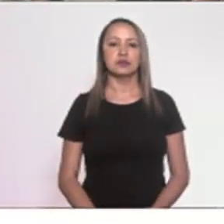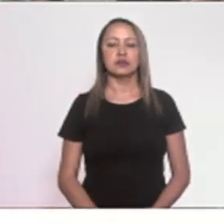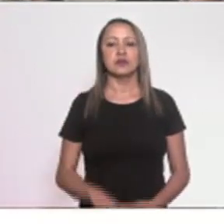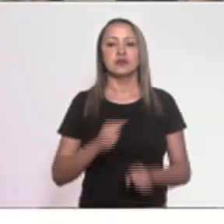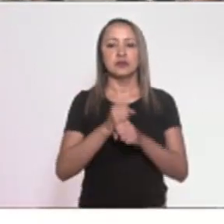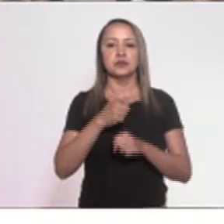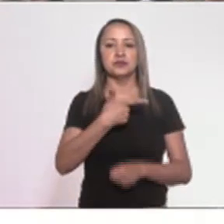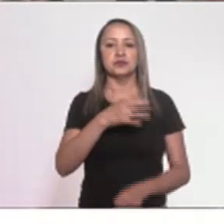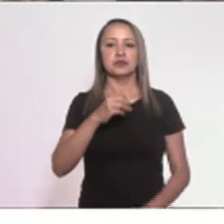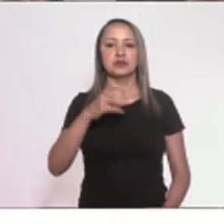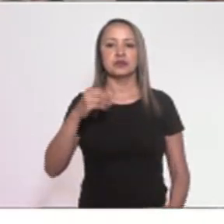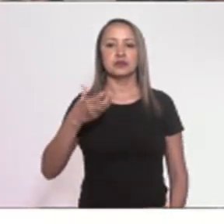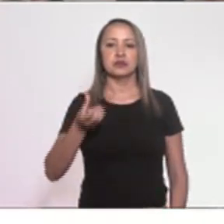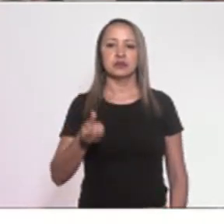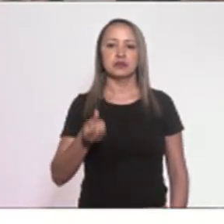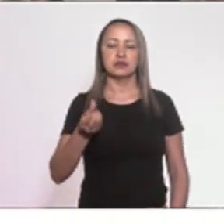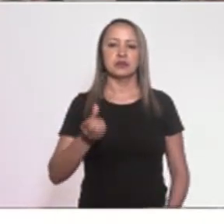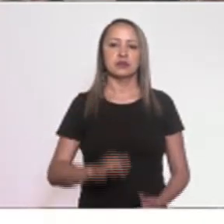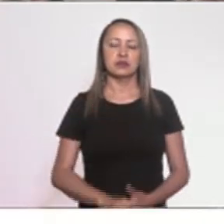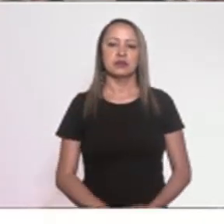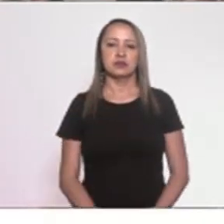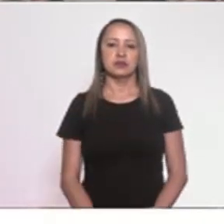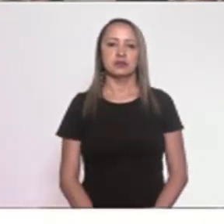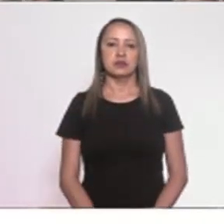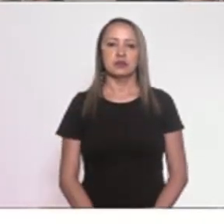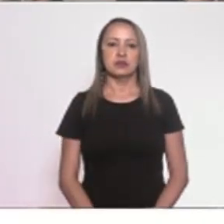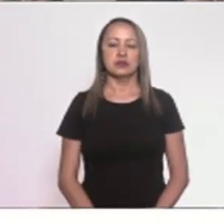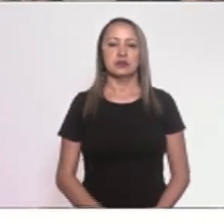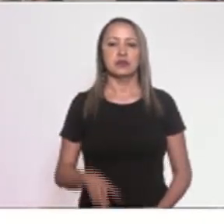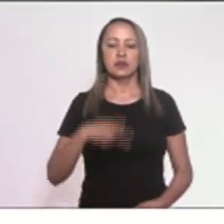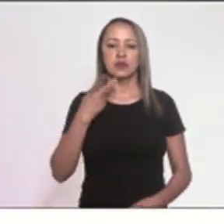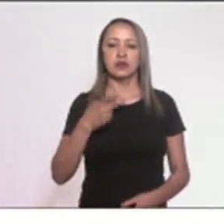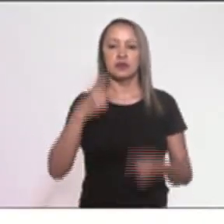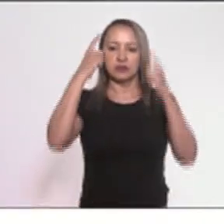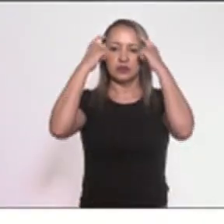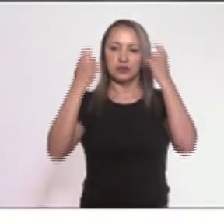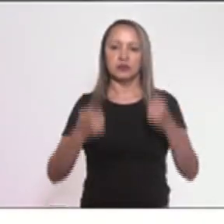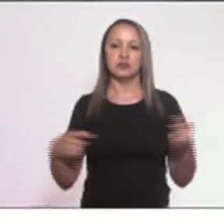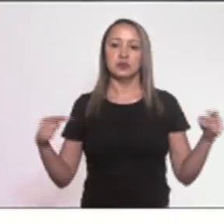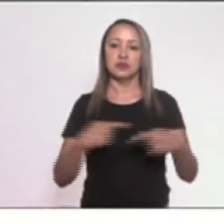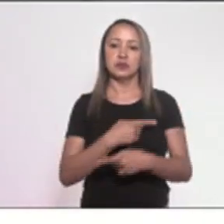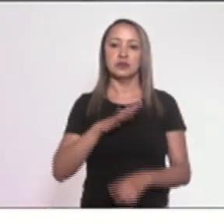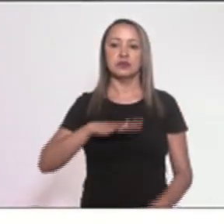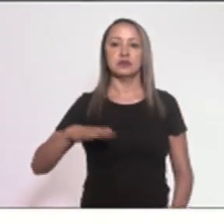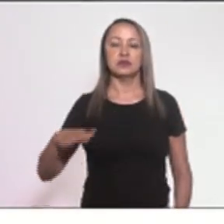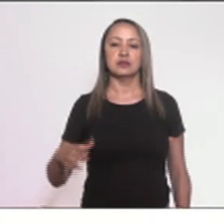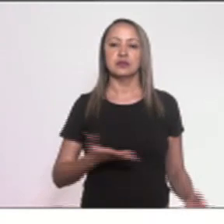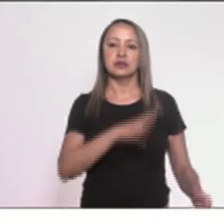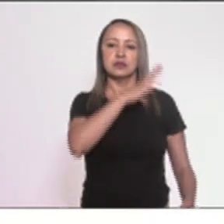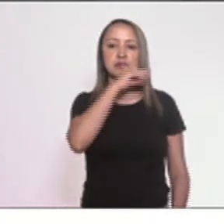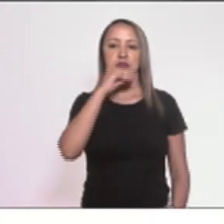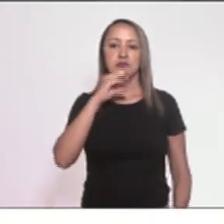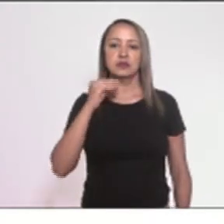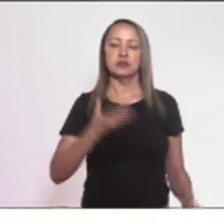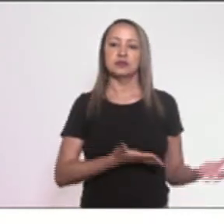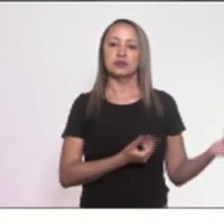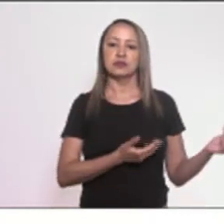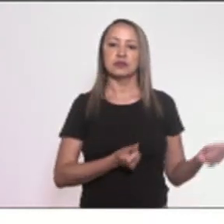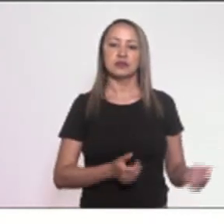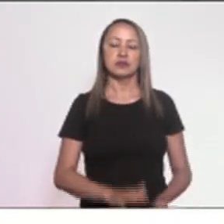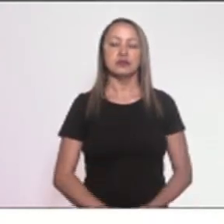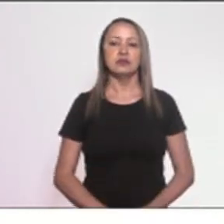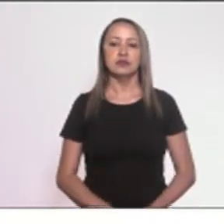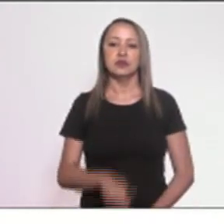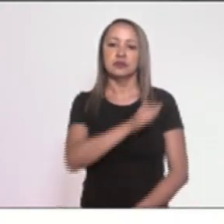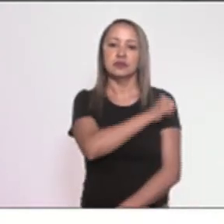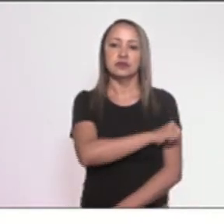para regulamentar a forma de efetivação da notificação compulsória em casos de violência contra crianças e adolescentes no Estado do Rio de Janeiro. Pareceres das comissões de